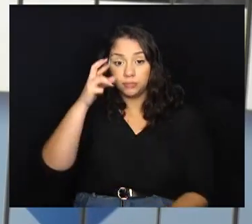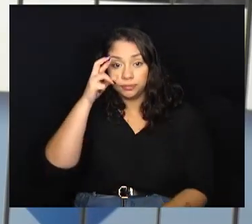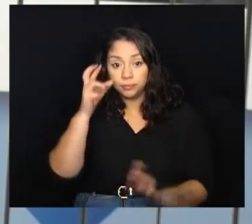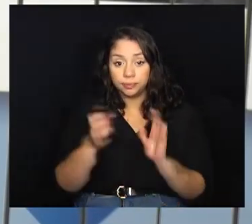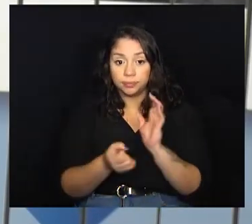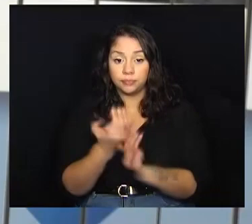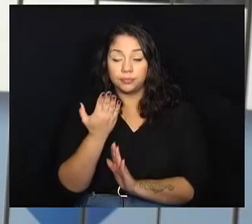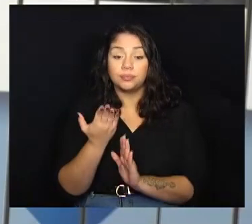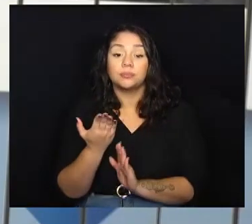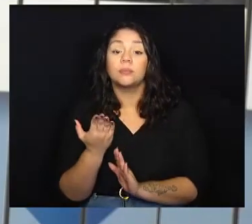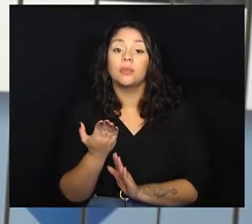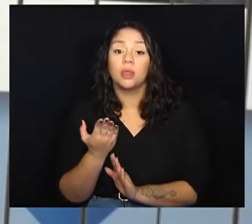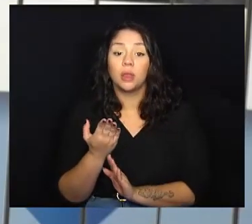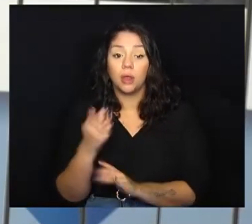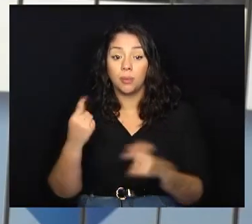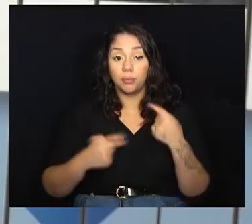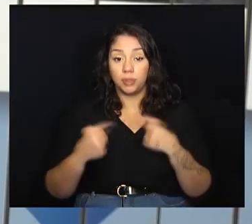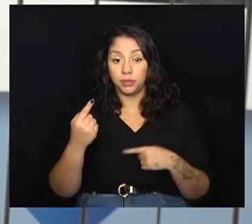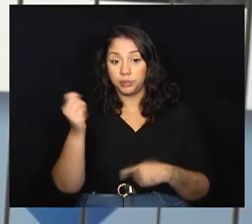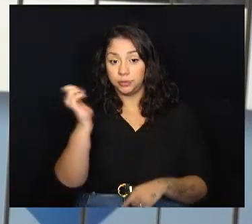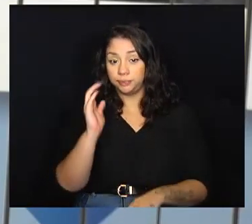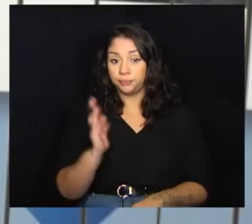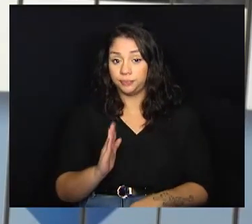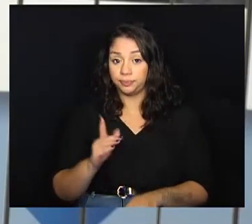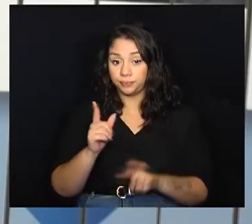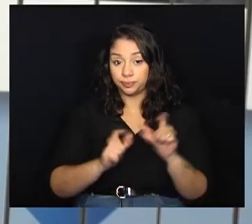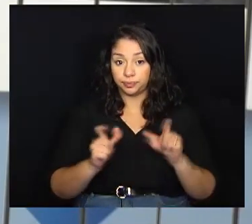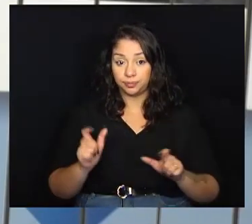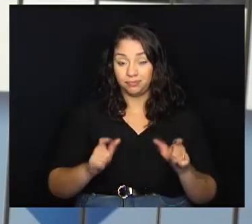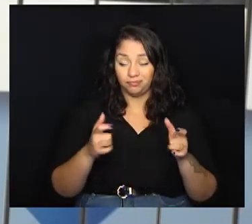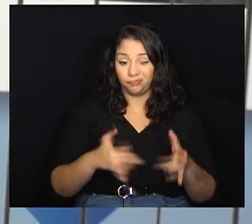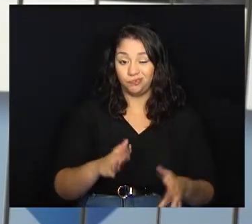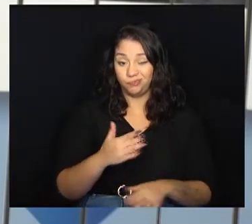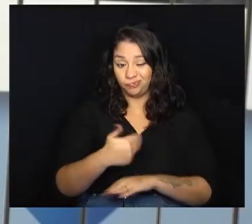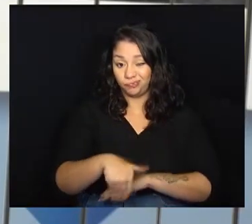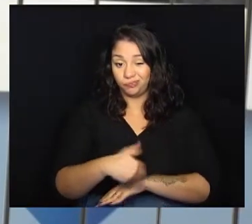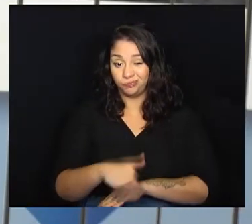política municipal para a população em situação de rua.